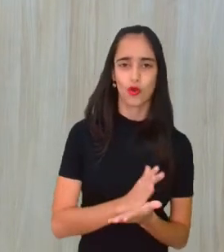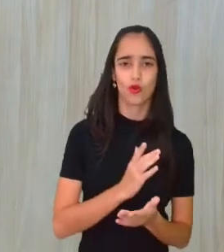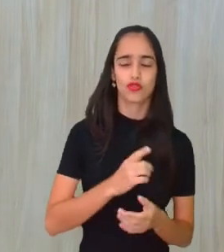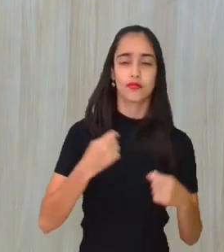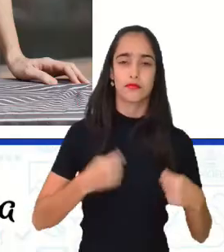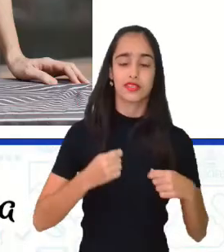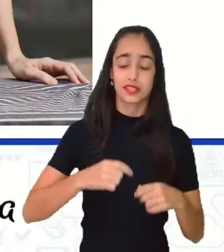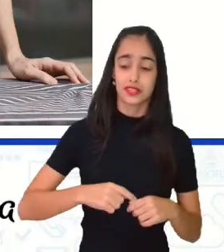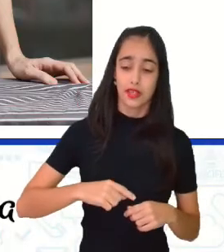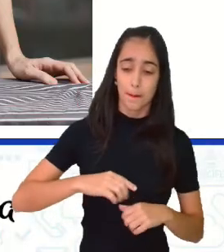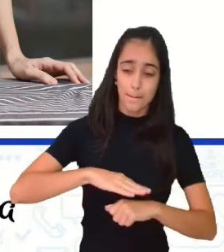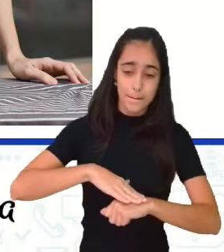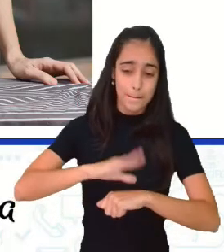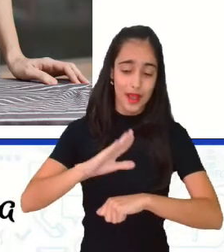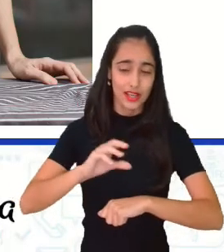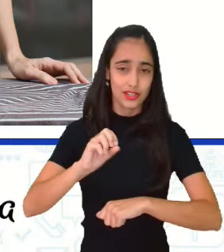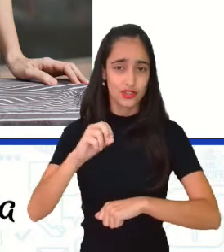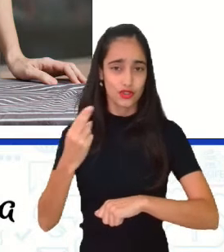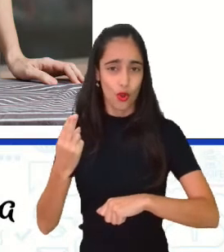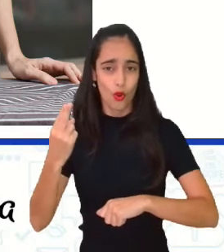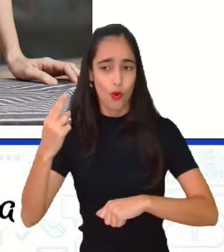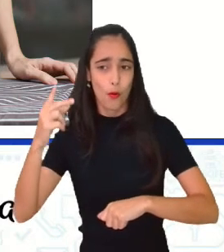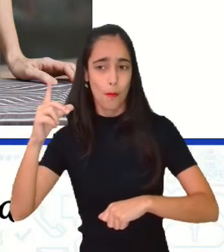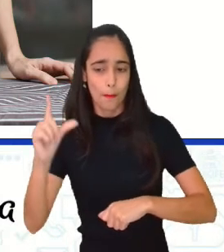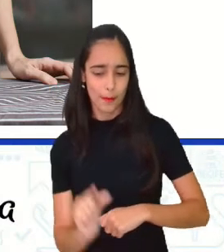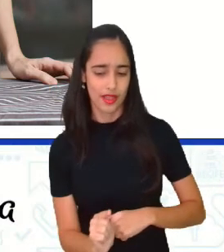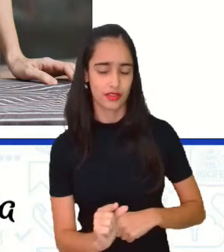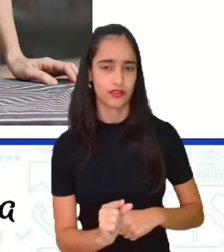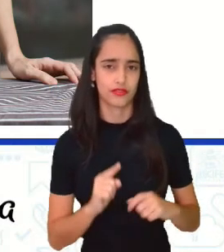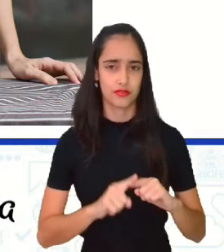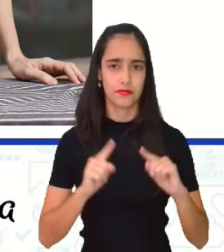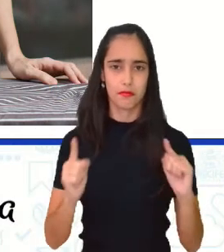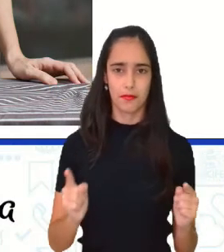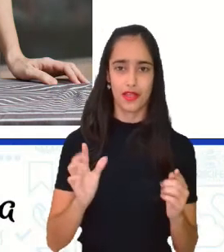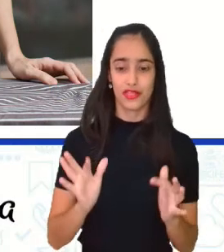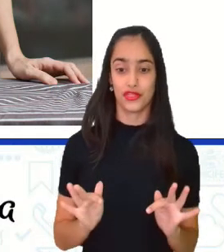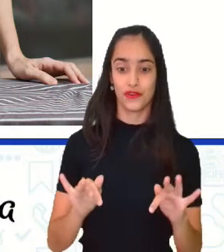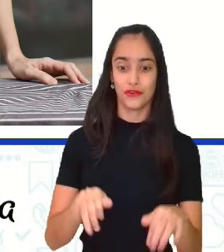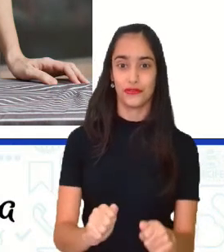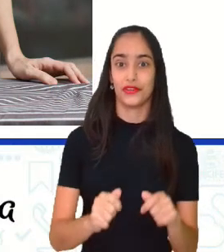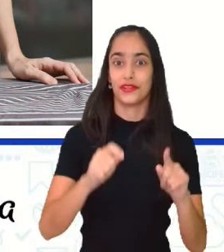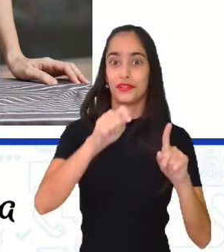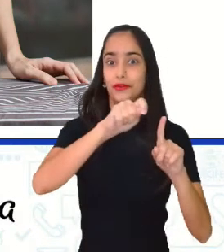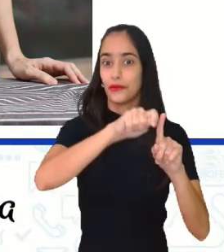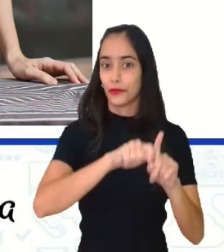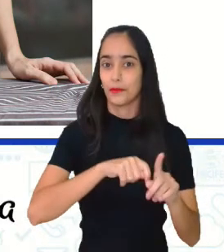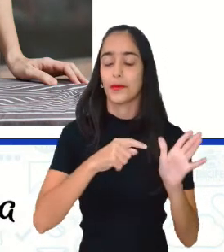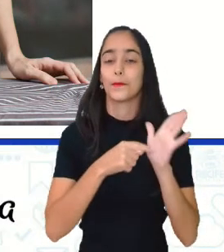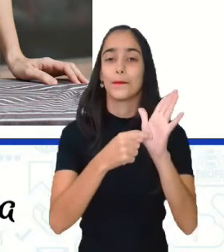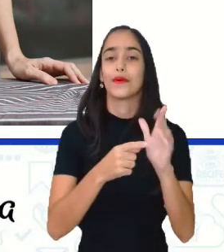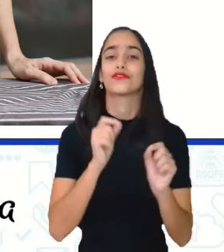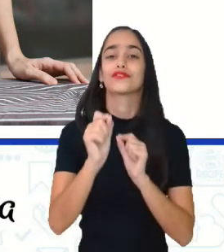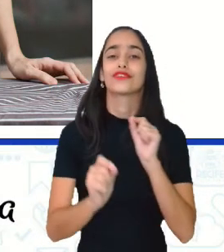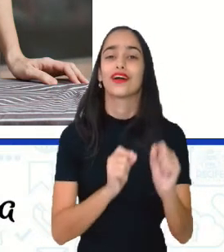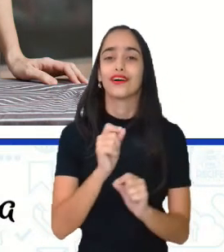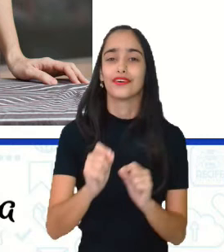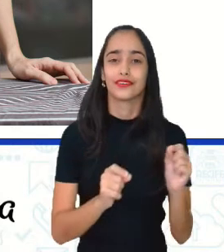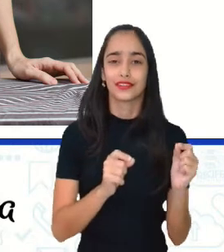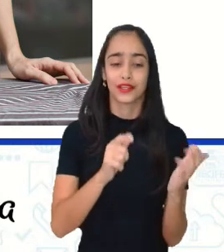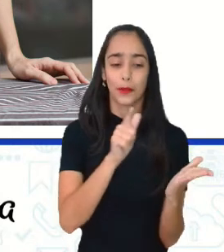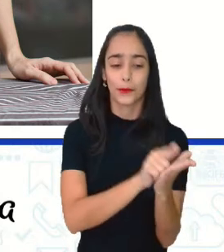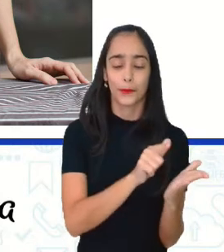menos. Mas, quando chega no final do mês, os resultados estão expressos na conta e que nós vamos pagar,